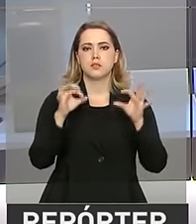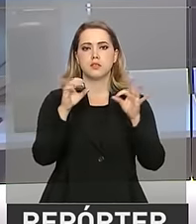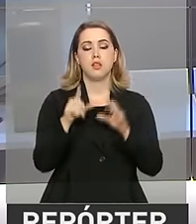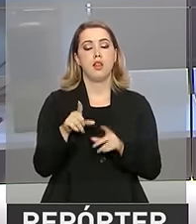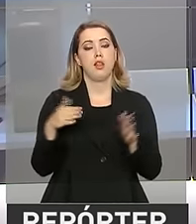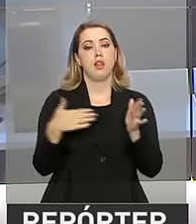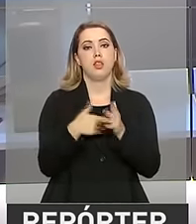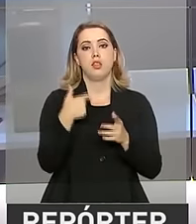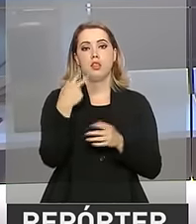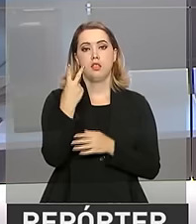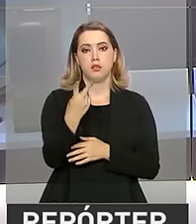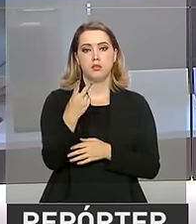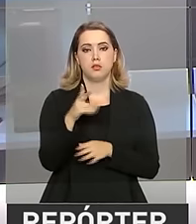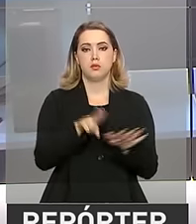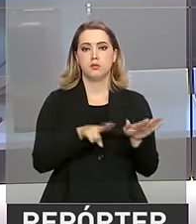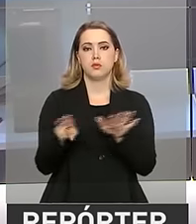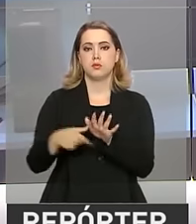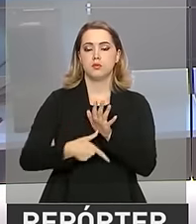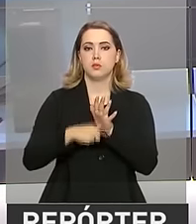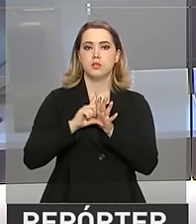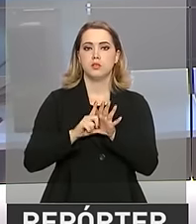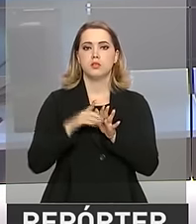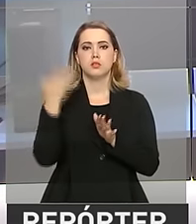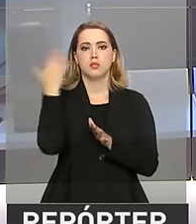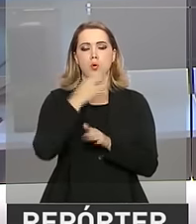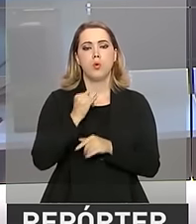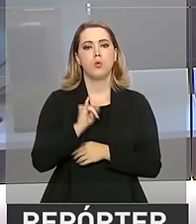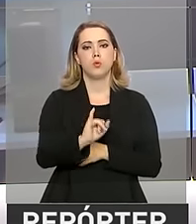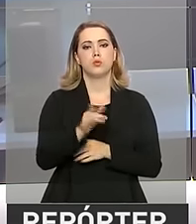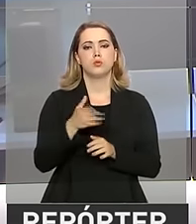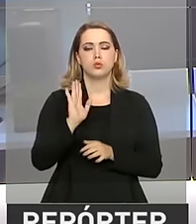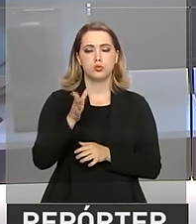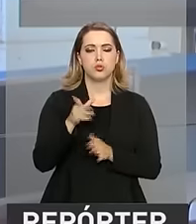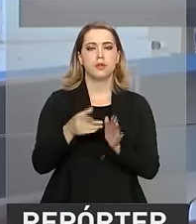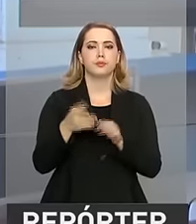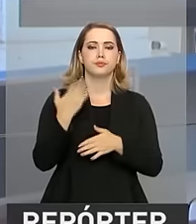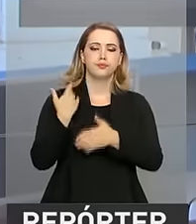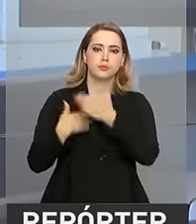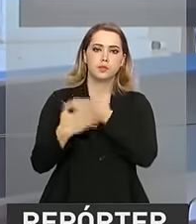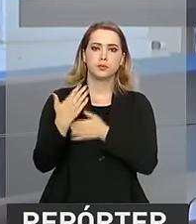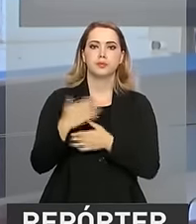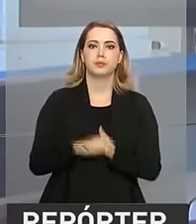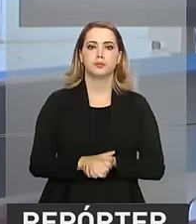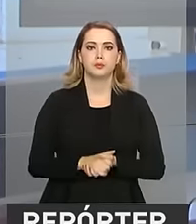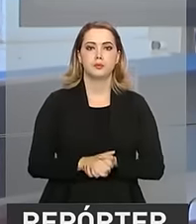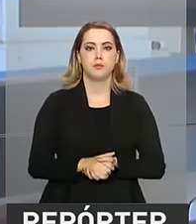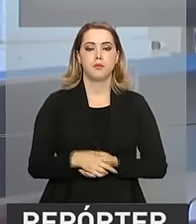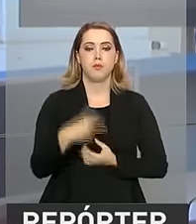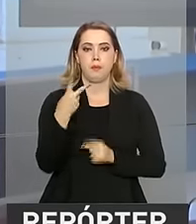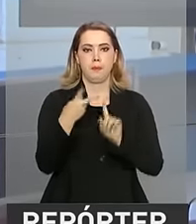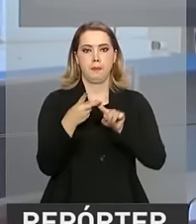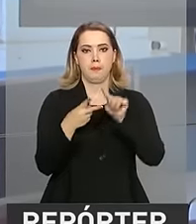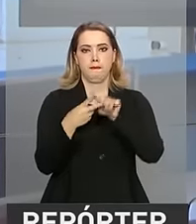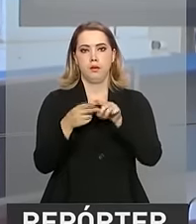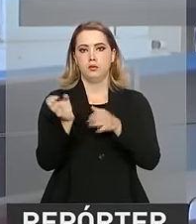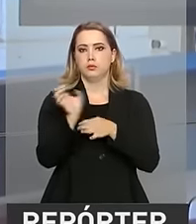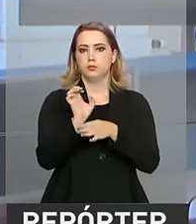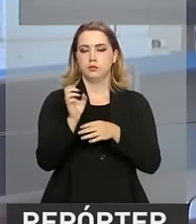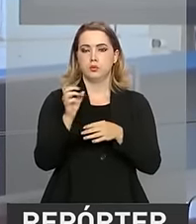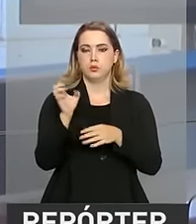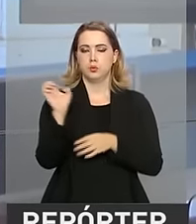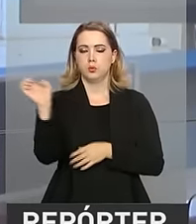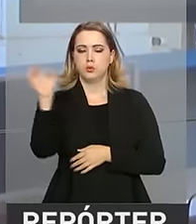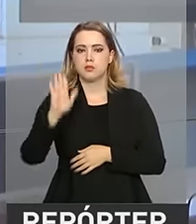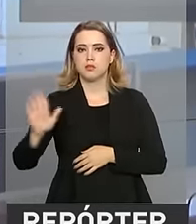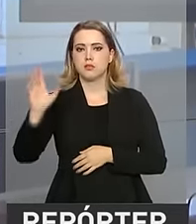semanas antes do exame e também se a pessoa foi infectada há mais tempo Du as regiões do país tem saldo Positivo na